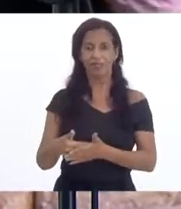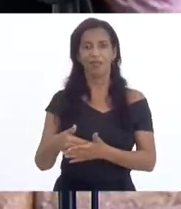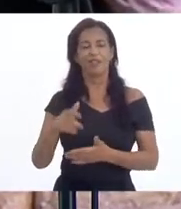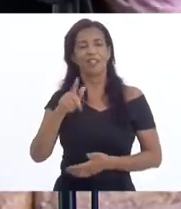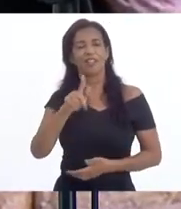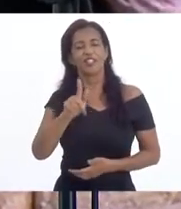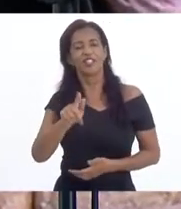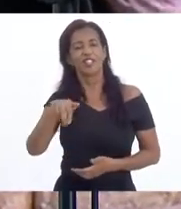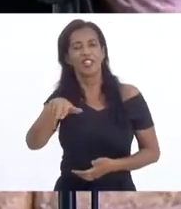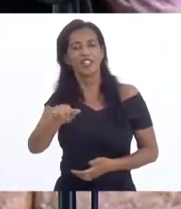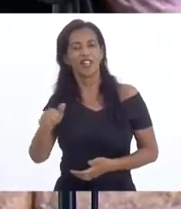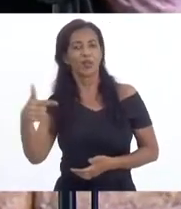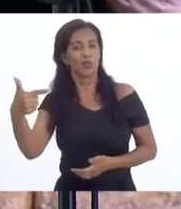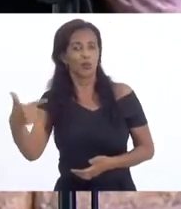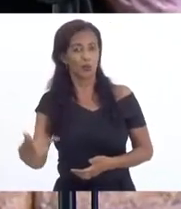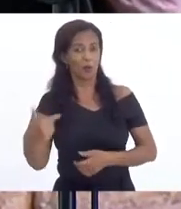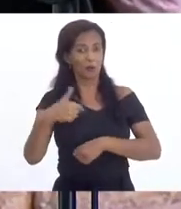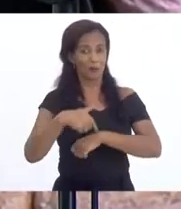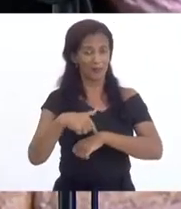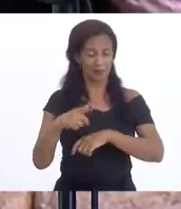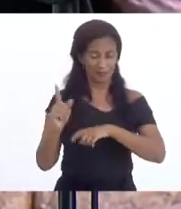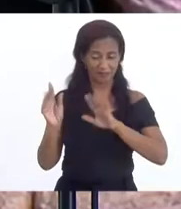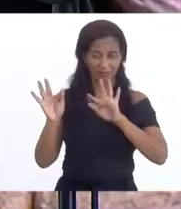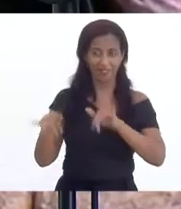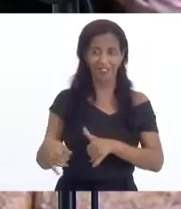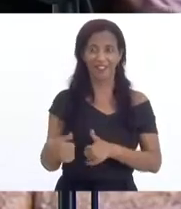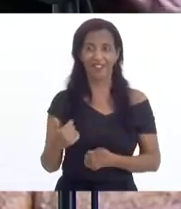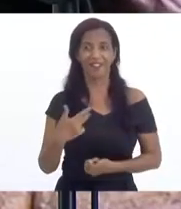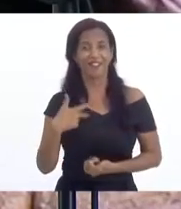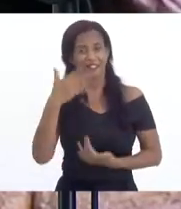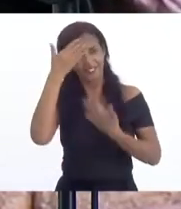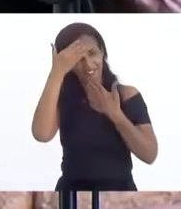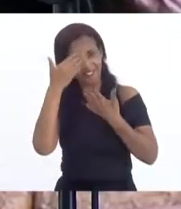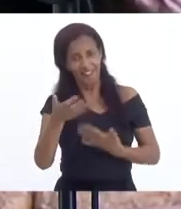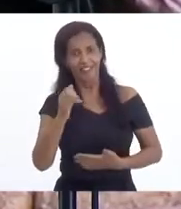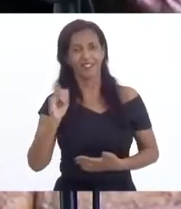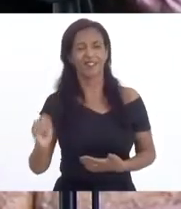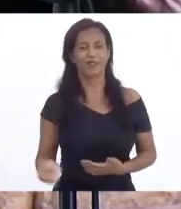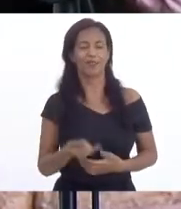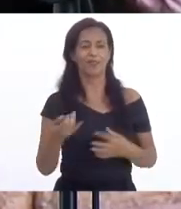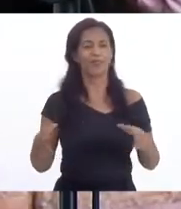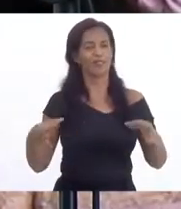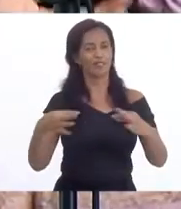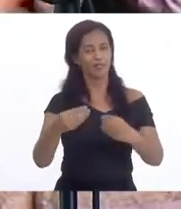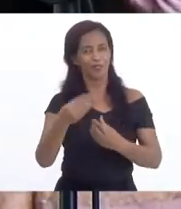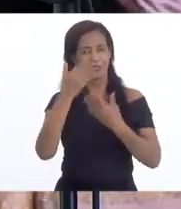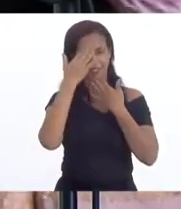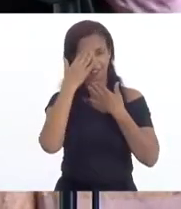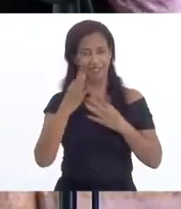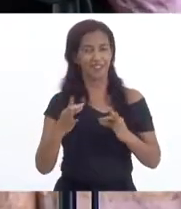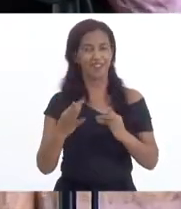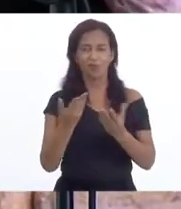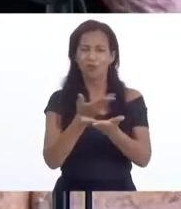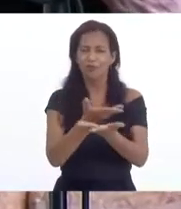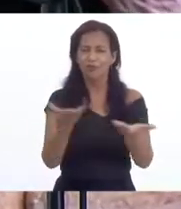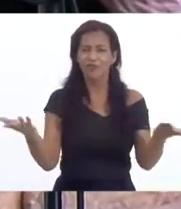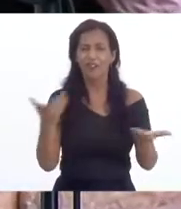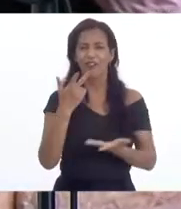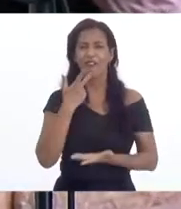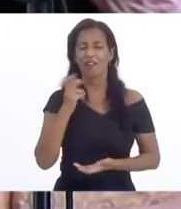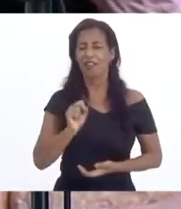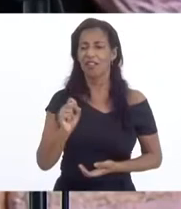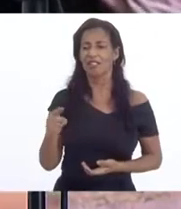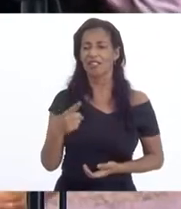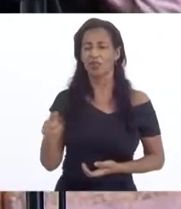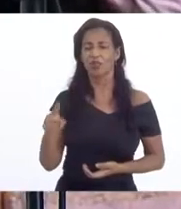2. Estou me avisando também que meu tempo está esgotado, mas eu quero agradecer a oportunidade a todos, agradecer a todos vocês e dizer que São João da